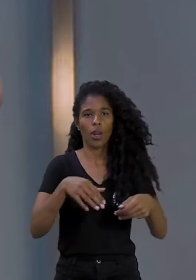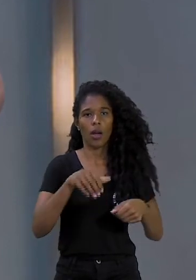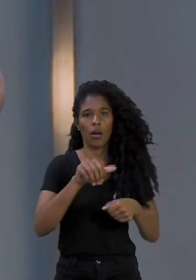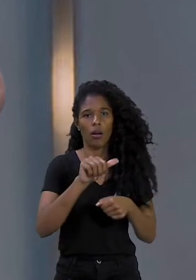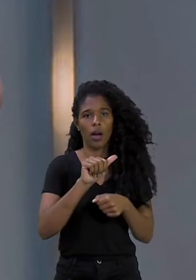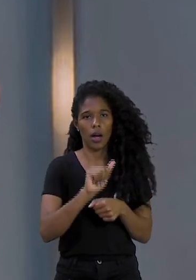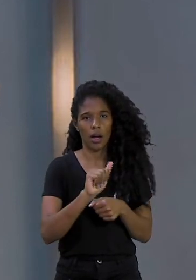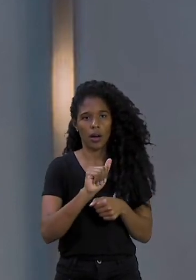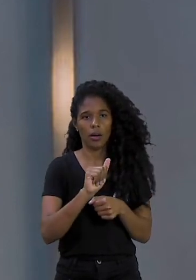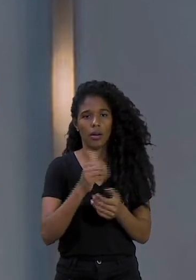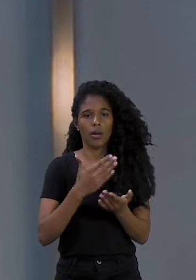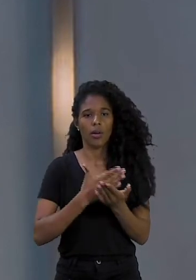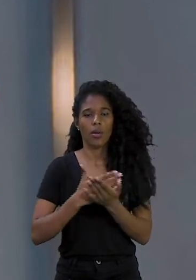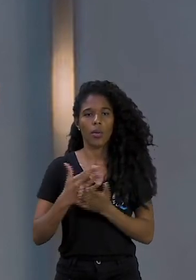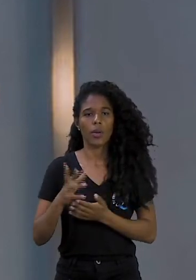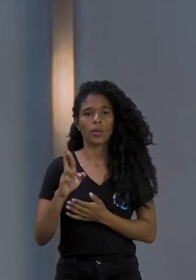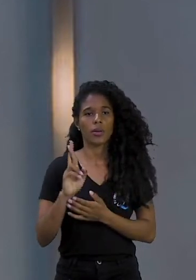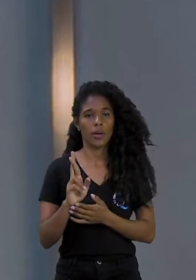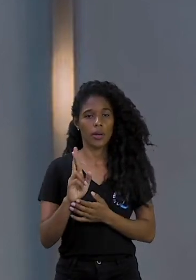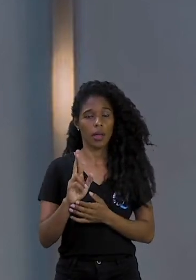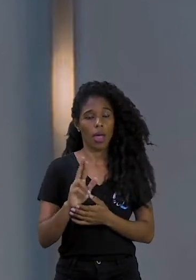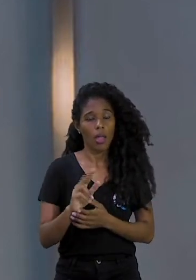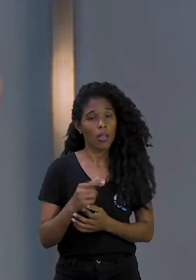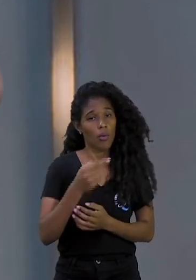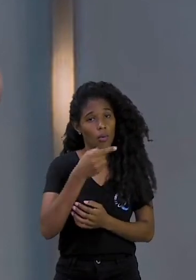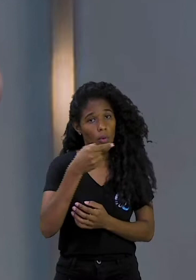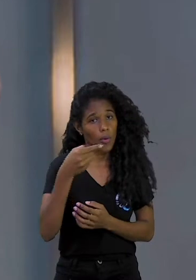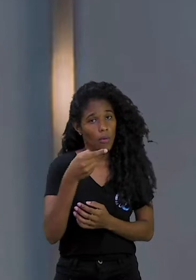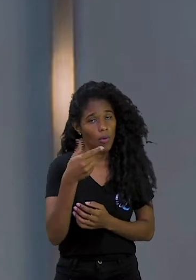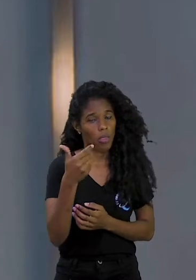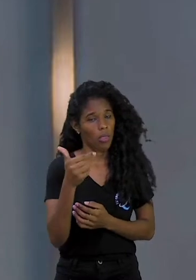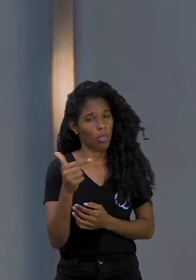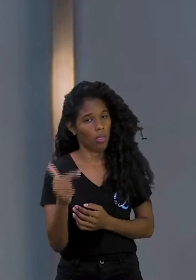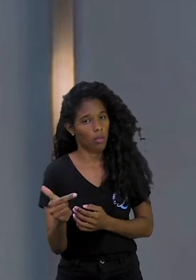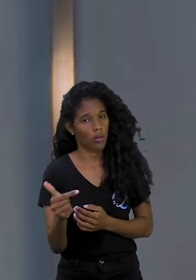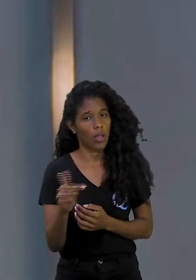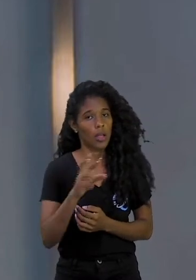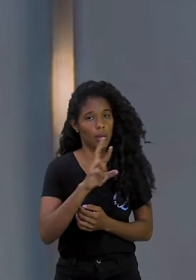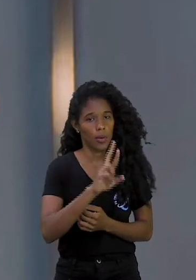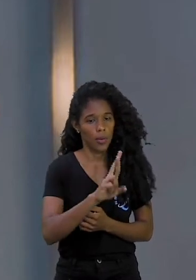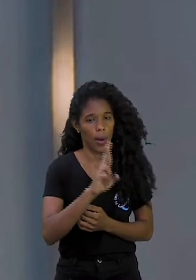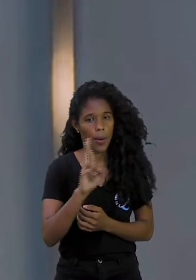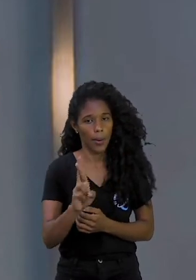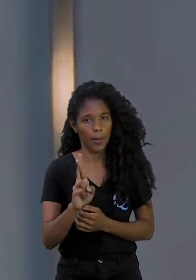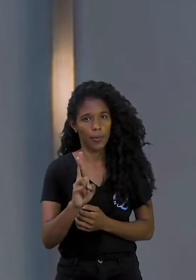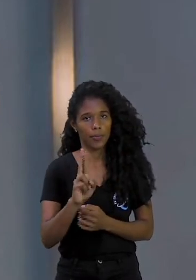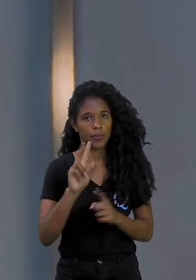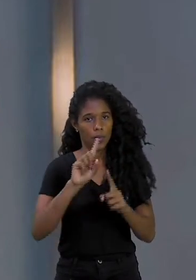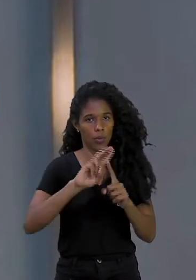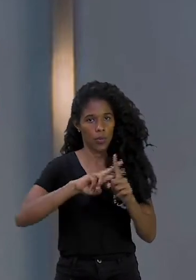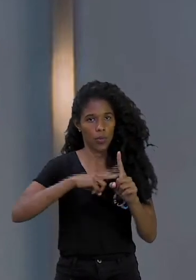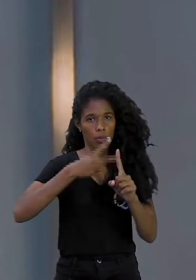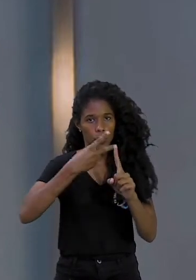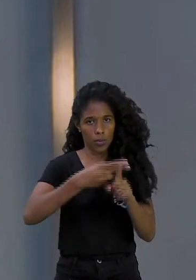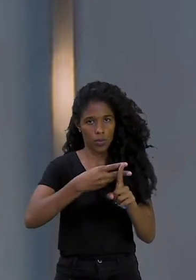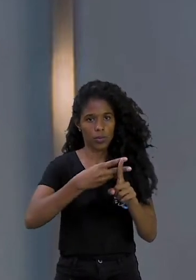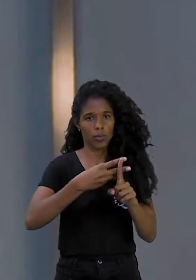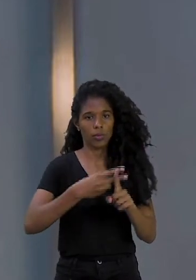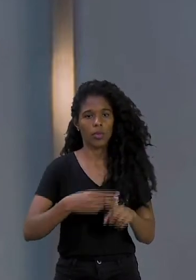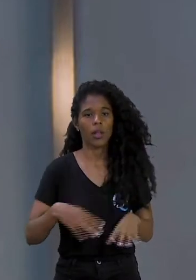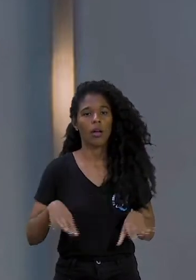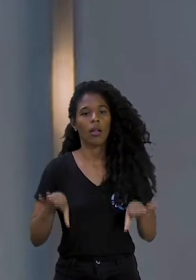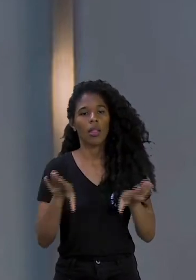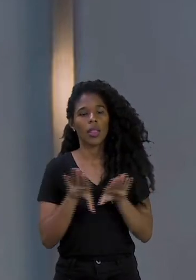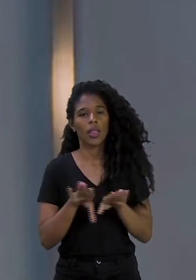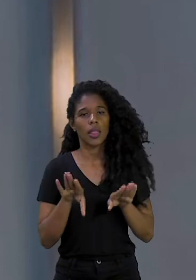consoante R. Então, não tem hífen e eu dobro o R. O mesmo também é com mini saia,